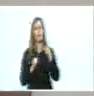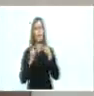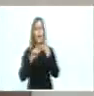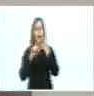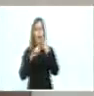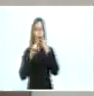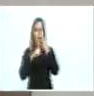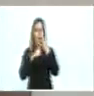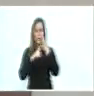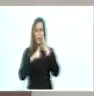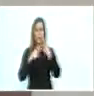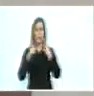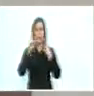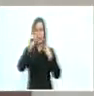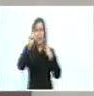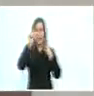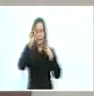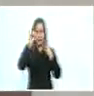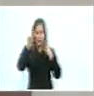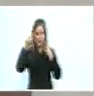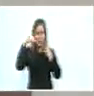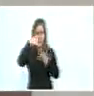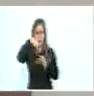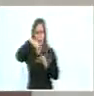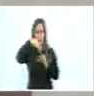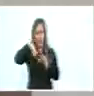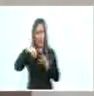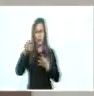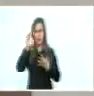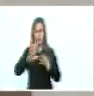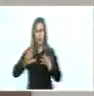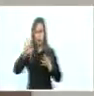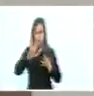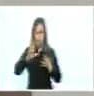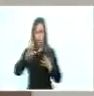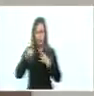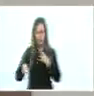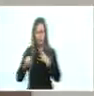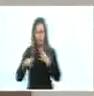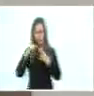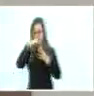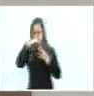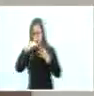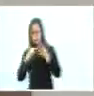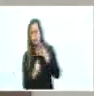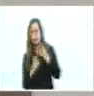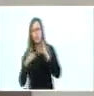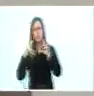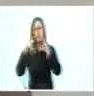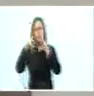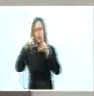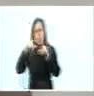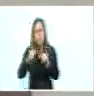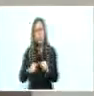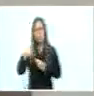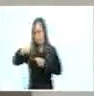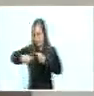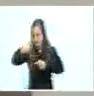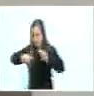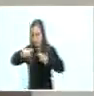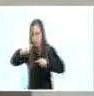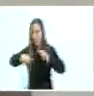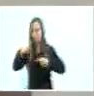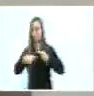representante do gabinete da Secretaria Estadual de Educação. Então, realmente, todos os atores que têm a vinculação com a discussão da